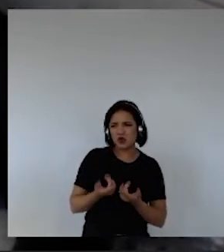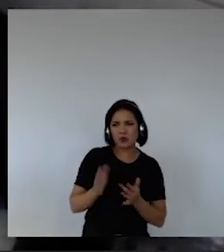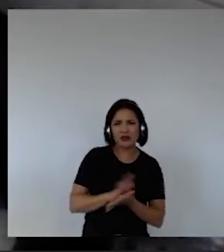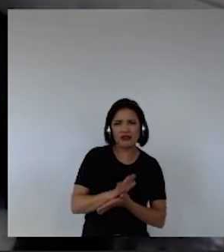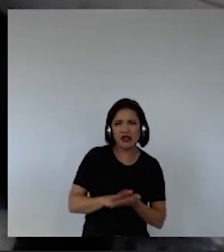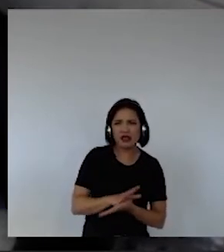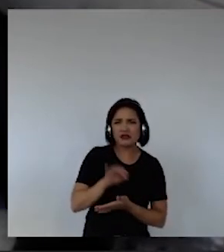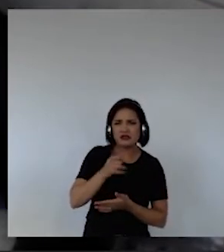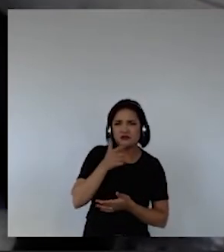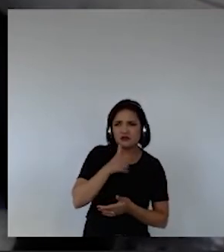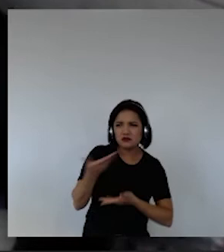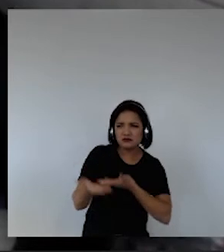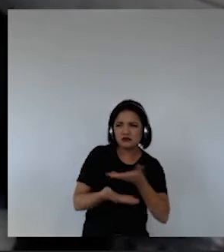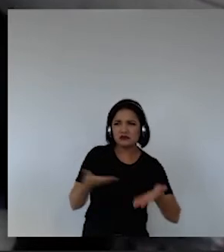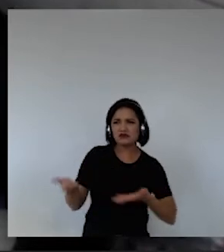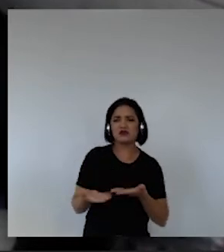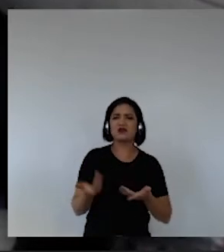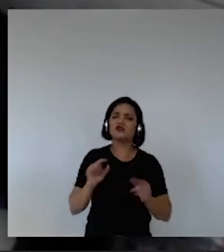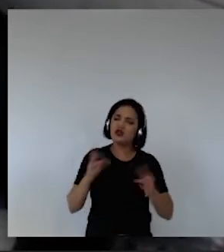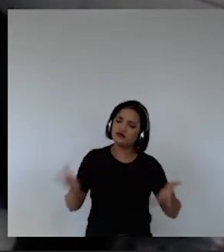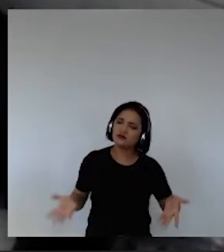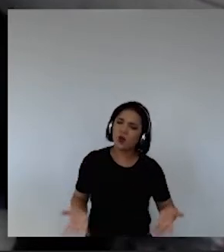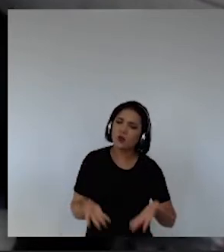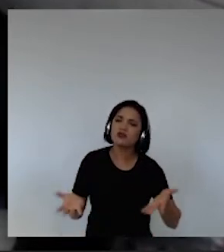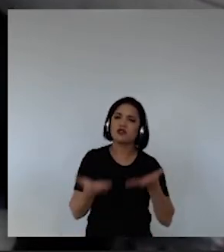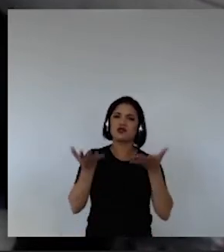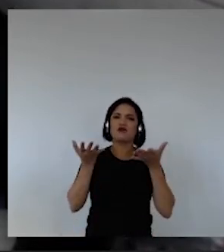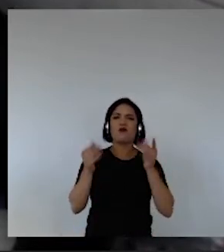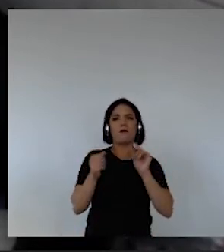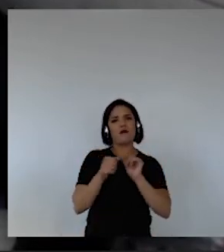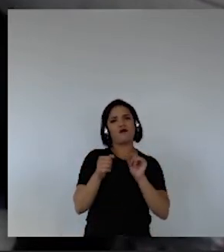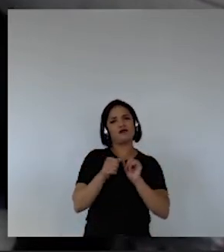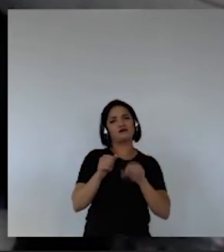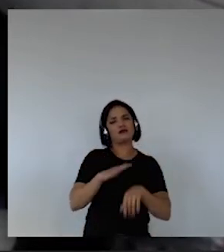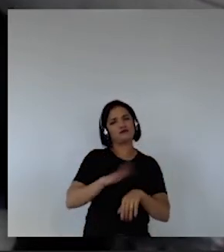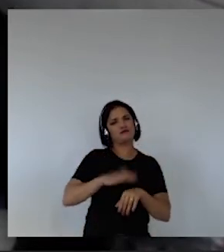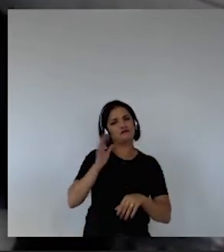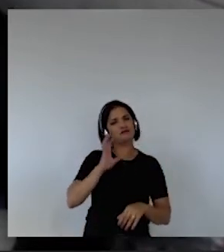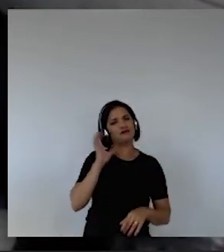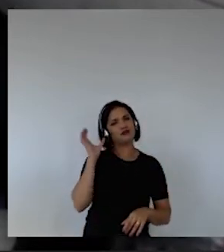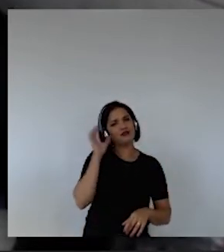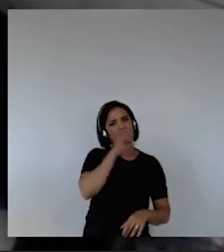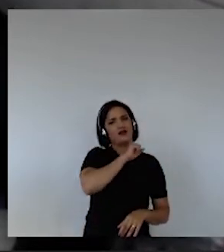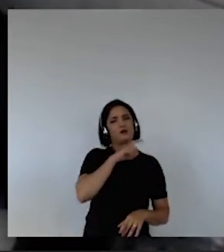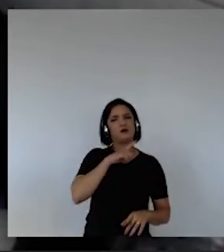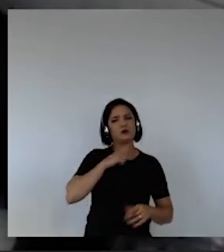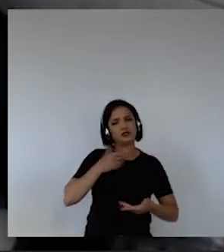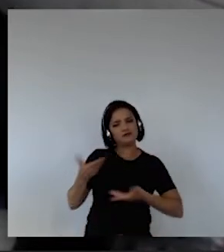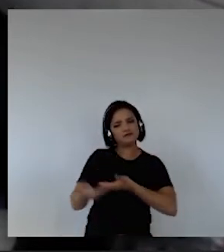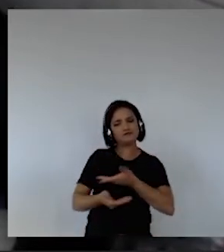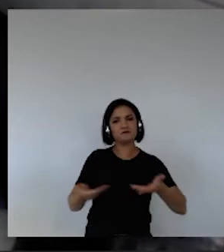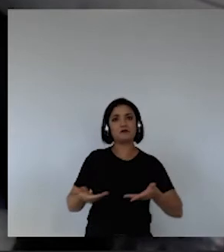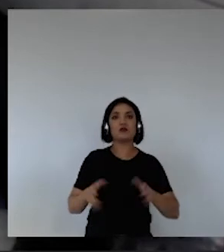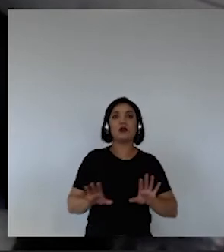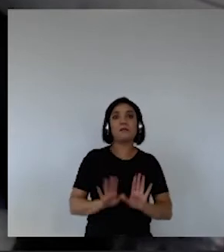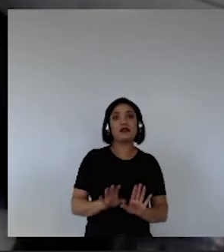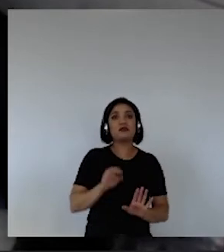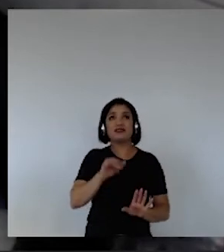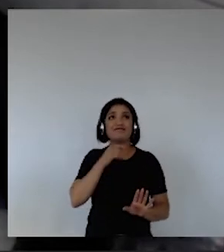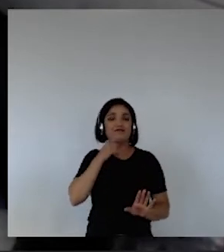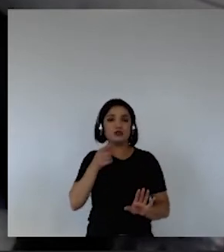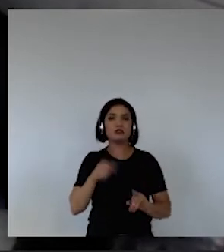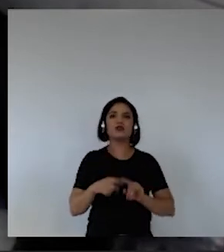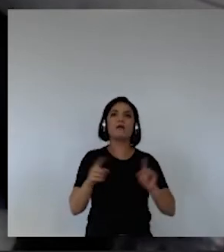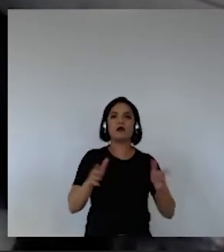relação à arbitragem, até um incentivo para que assim seja feito e buscar um mecanismo anterior, mesmo que não dê certo,